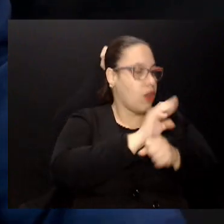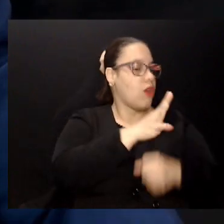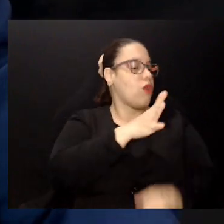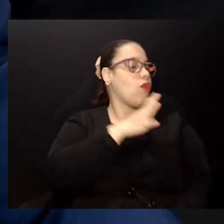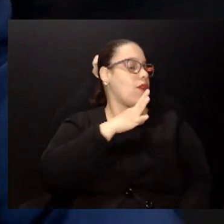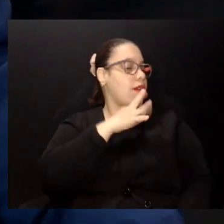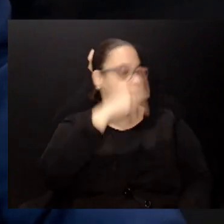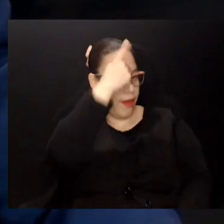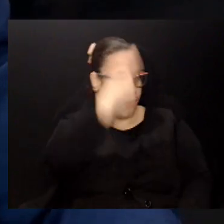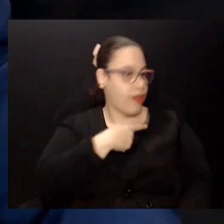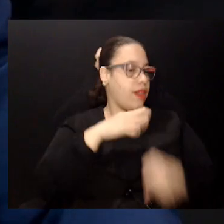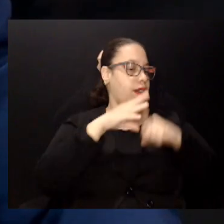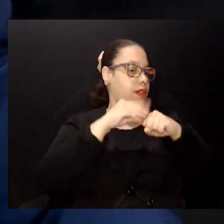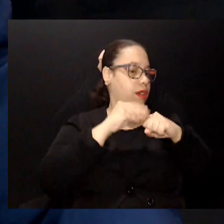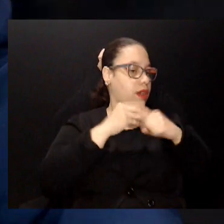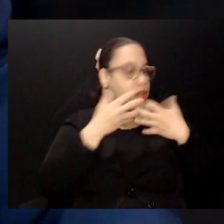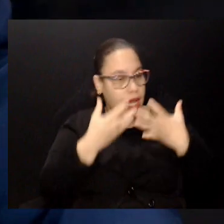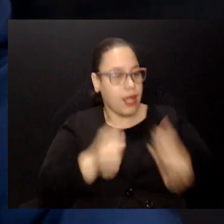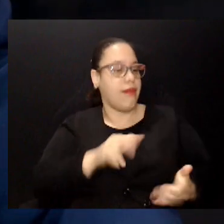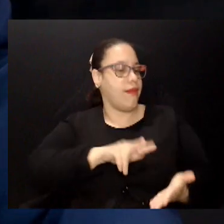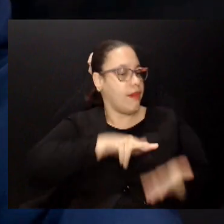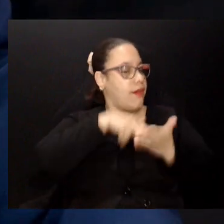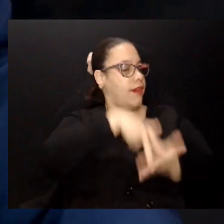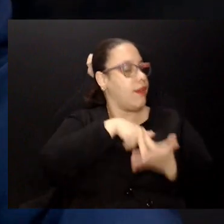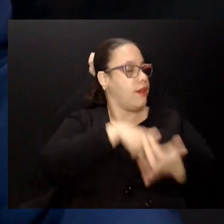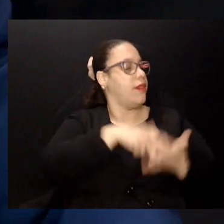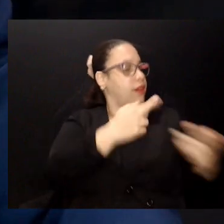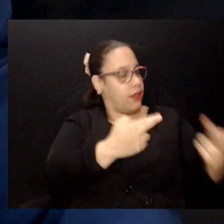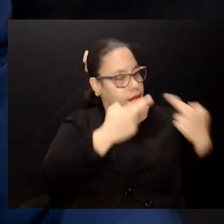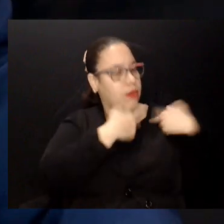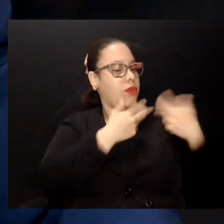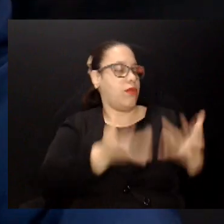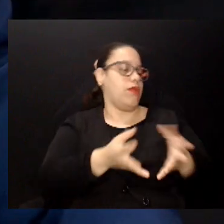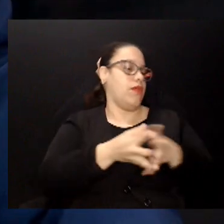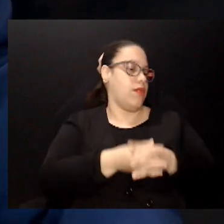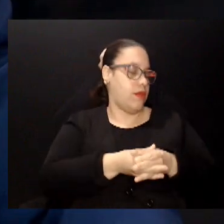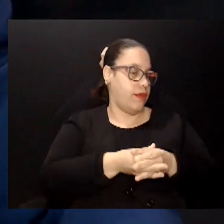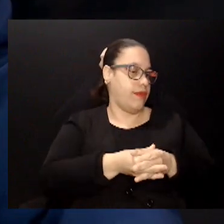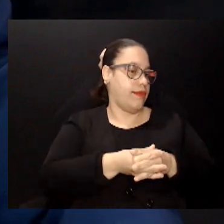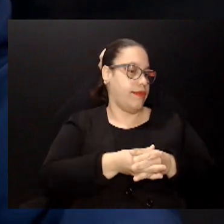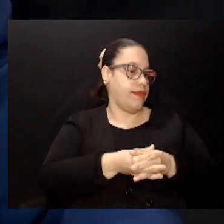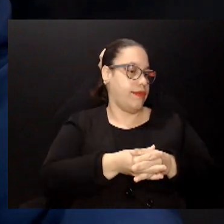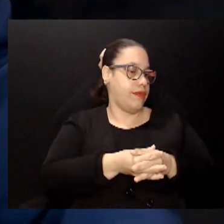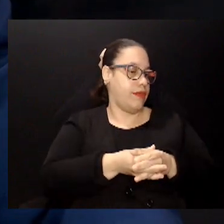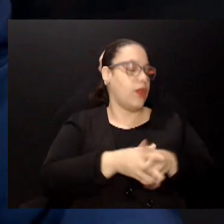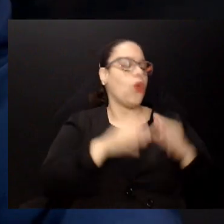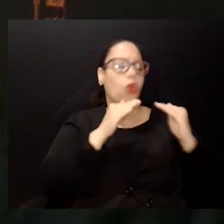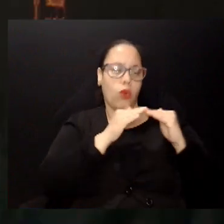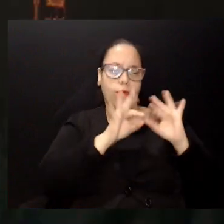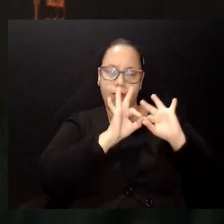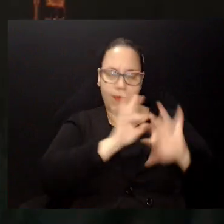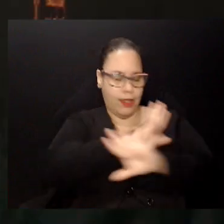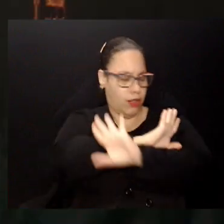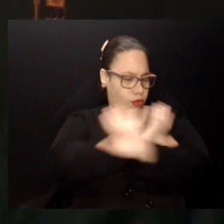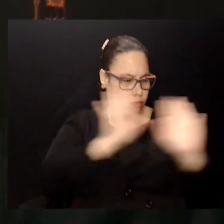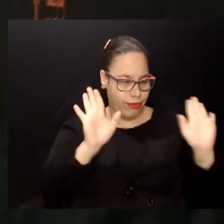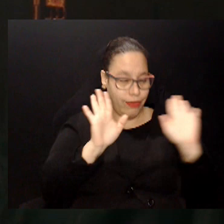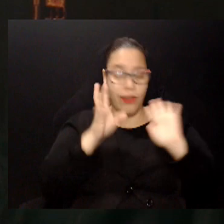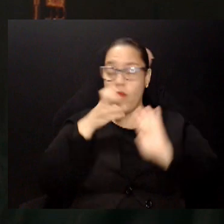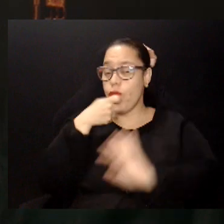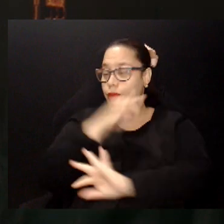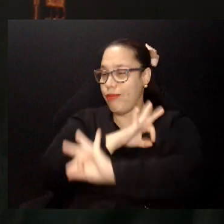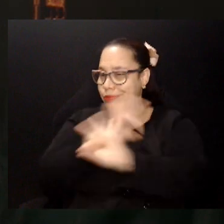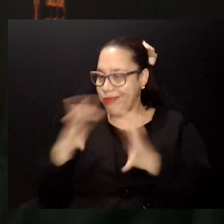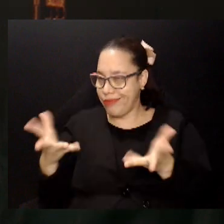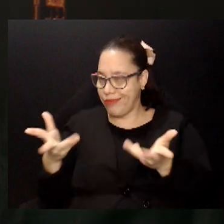se assumir sempre com responsabilidade. E com certeza vai dar tudo certo. Uau, maravilha, vai dar tudo